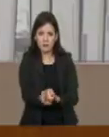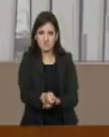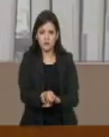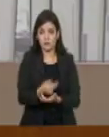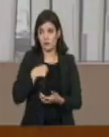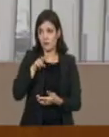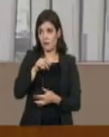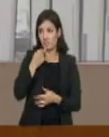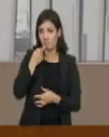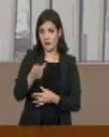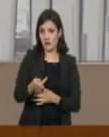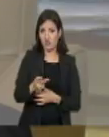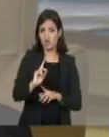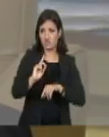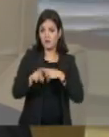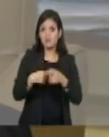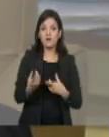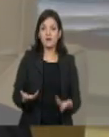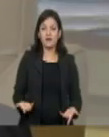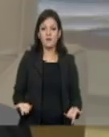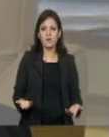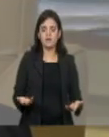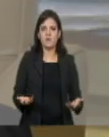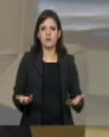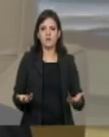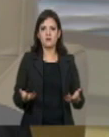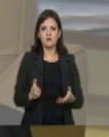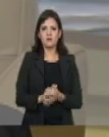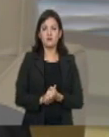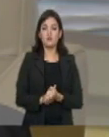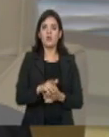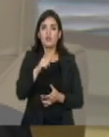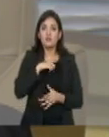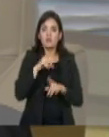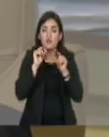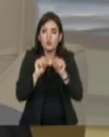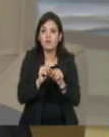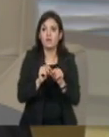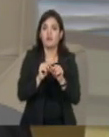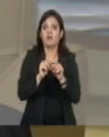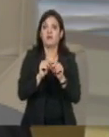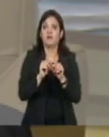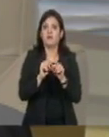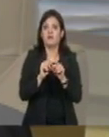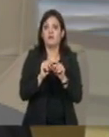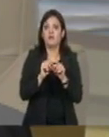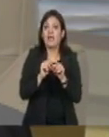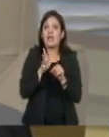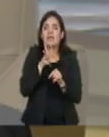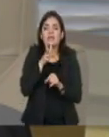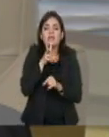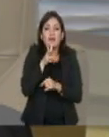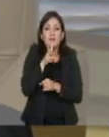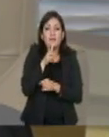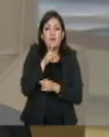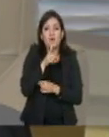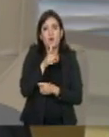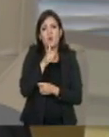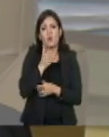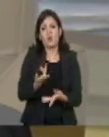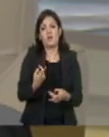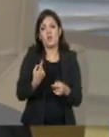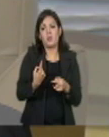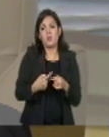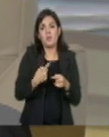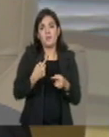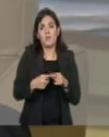Eu vou fazer referência a isso, ao citar Boate Kiss em seguida. Isso. Nós temos, na verdade, uma imensa demora. Por quê? Porque o júri é um